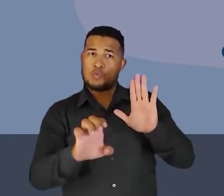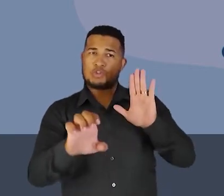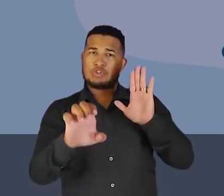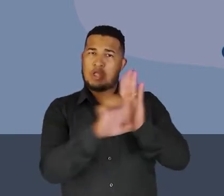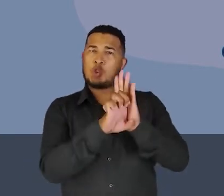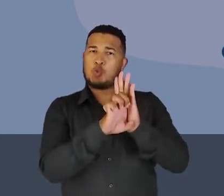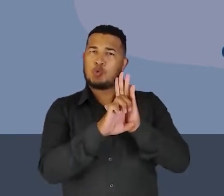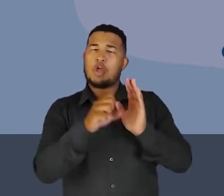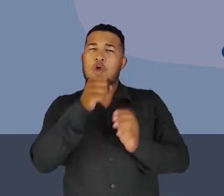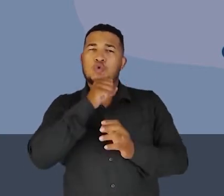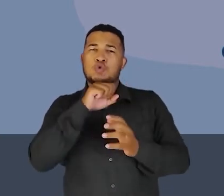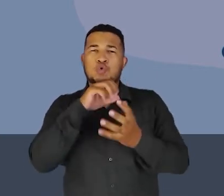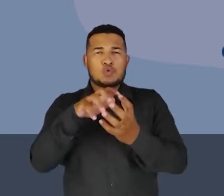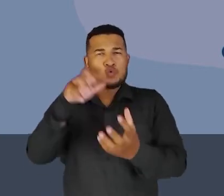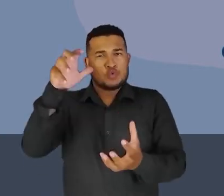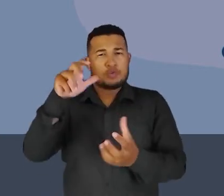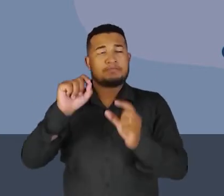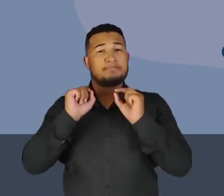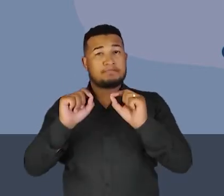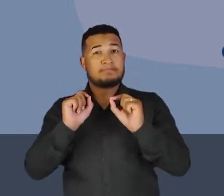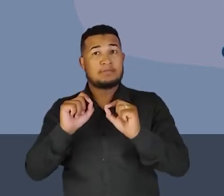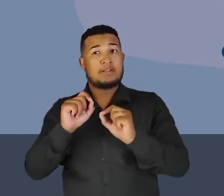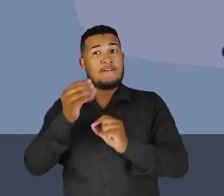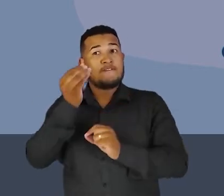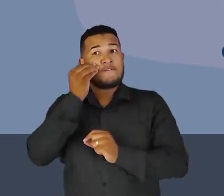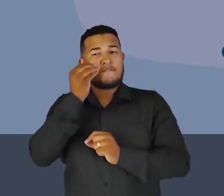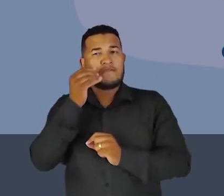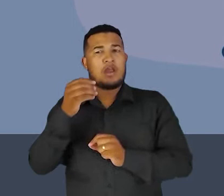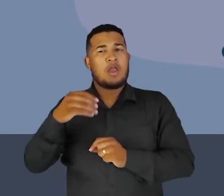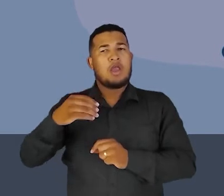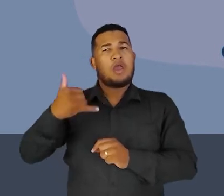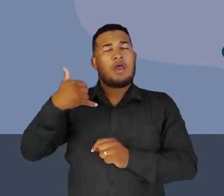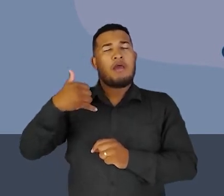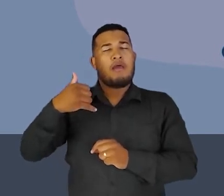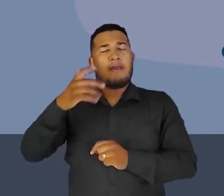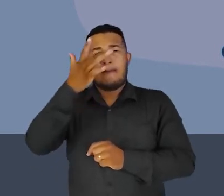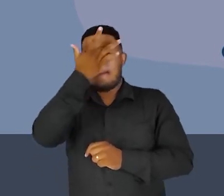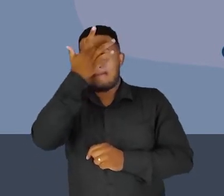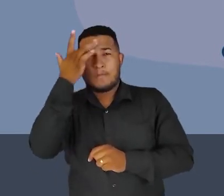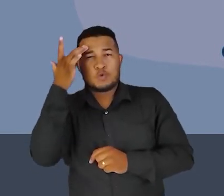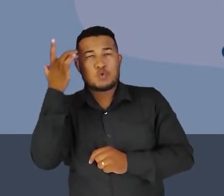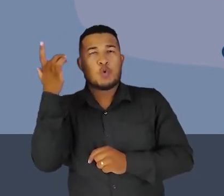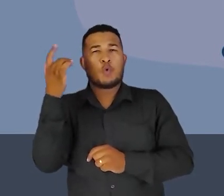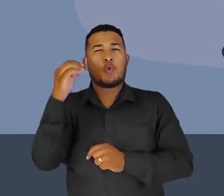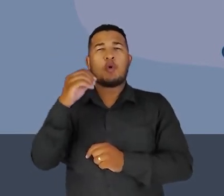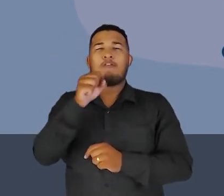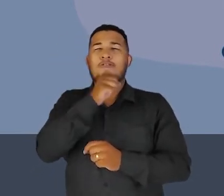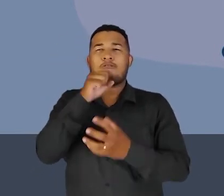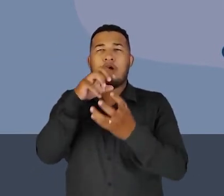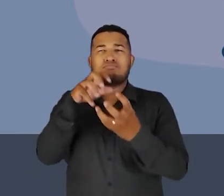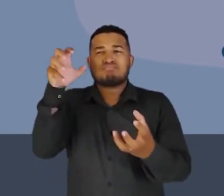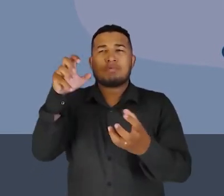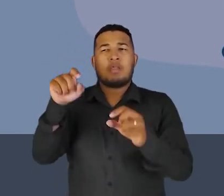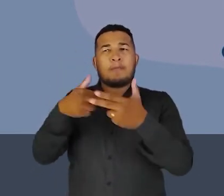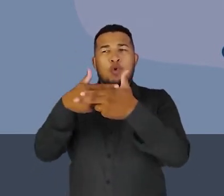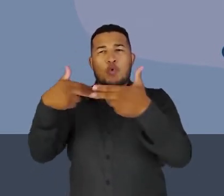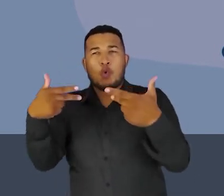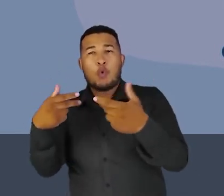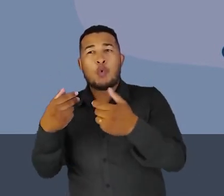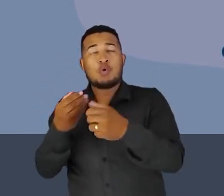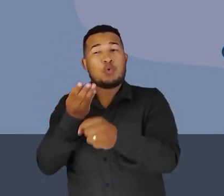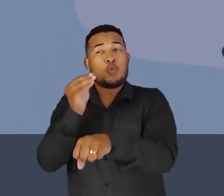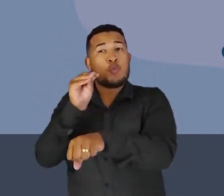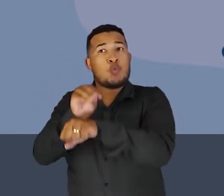sobre o Estatuto do Idoso, privar idosos de itens e cuidados essenciais é